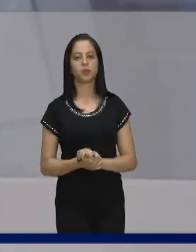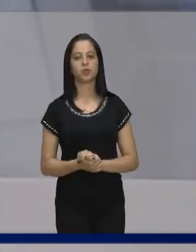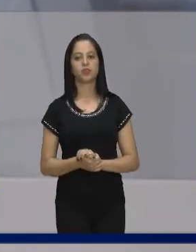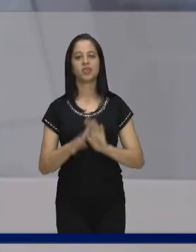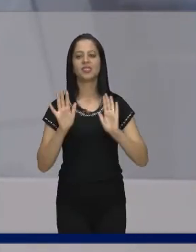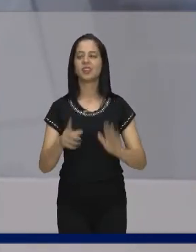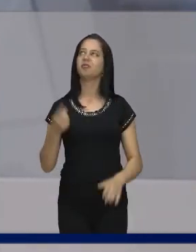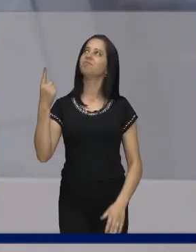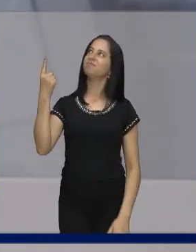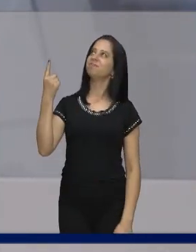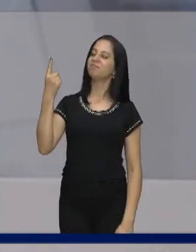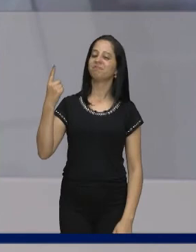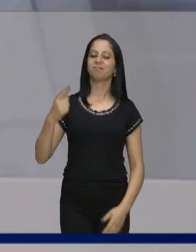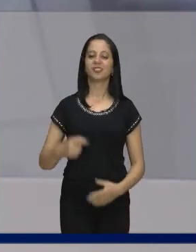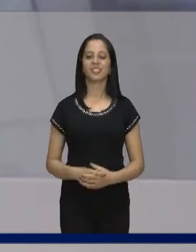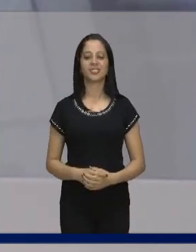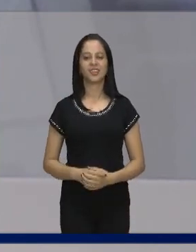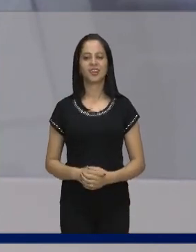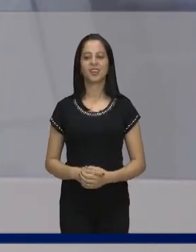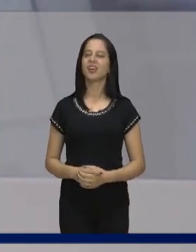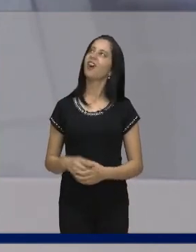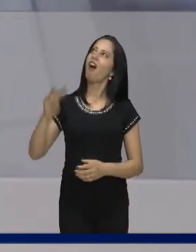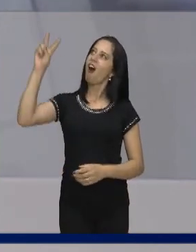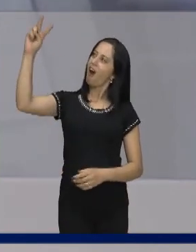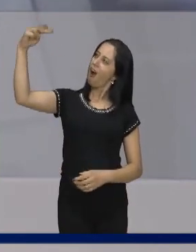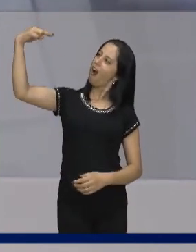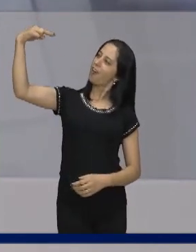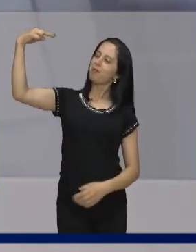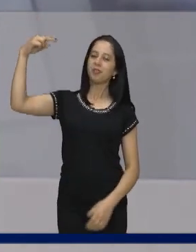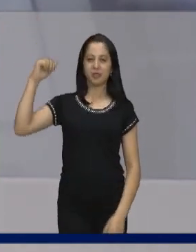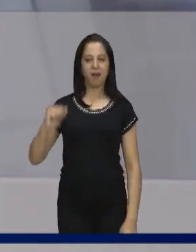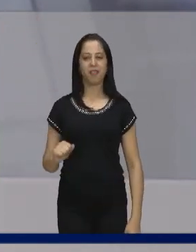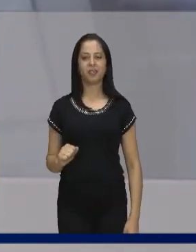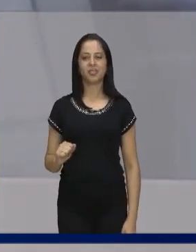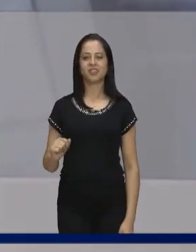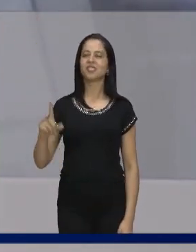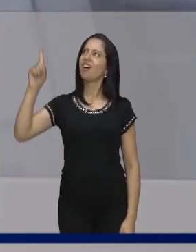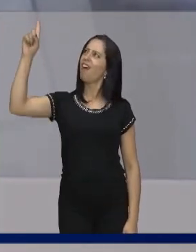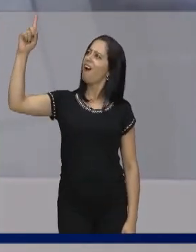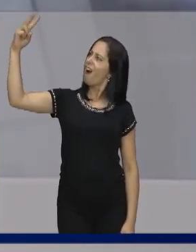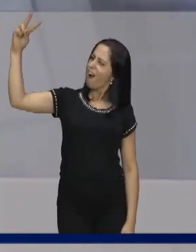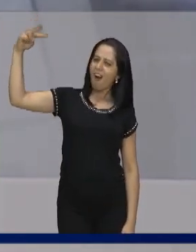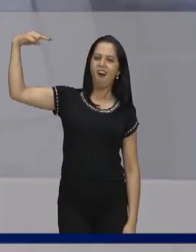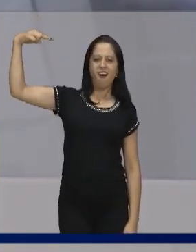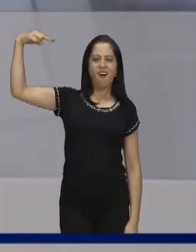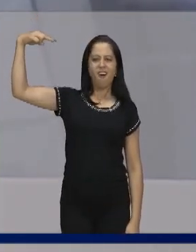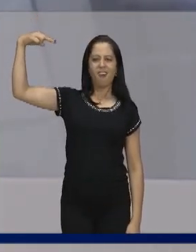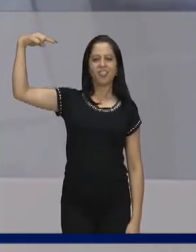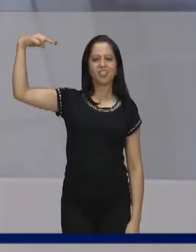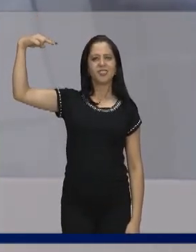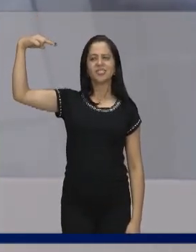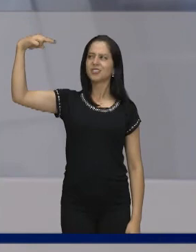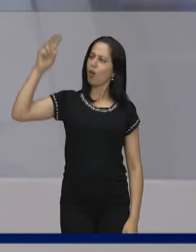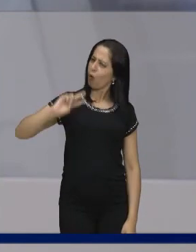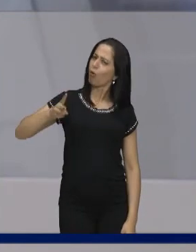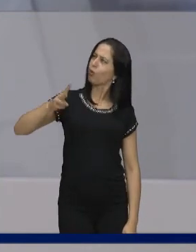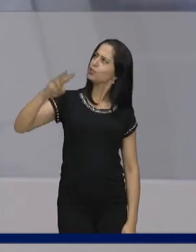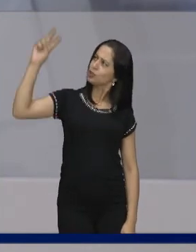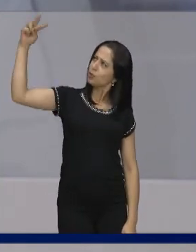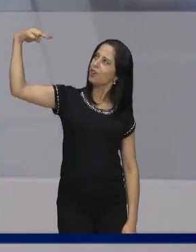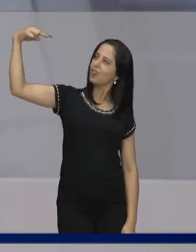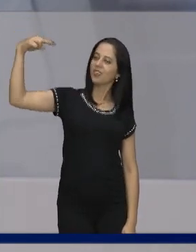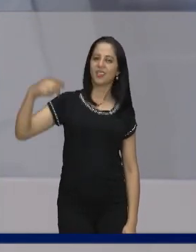em cima, continua olhando por nós, continue sendo o nosso amigo. E vocês,